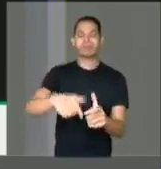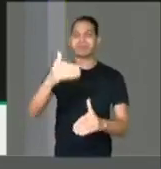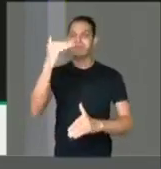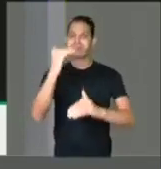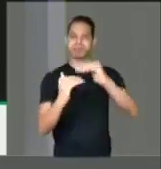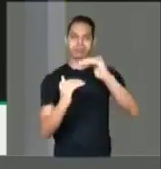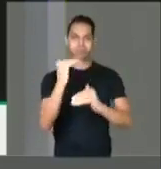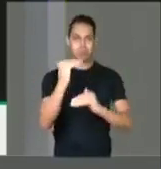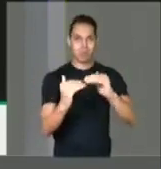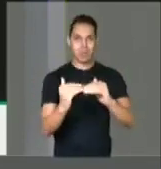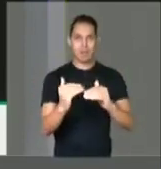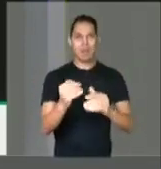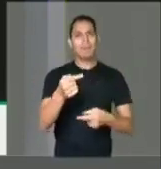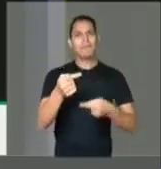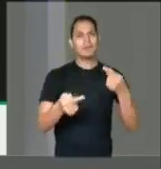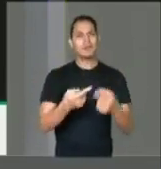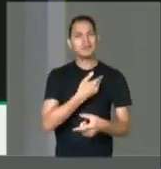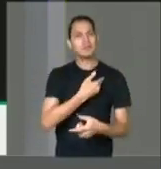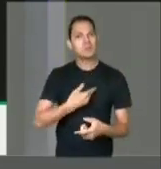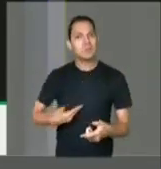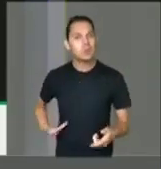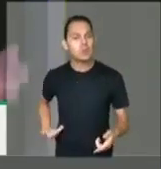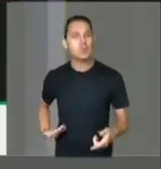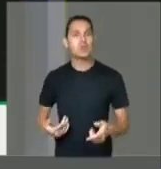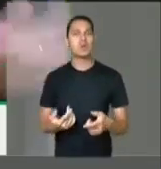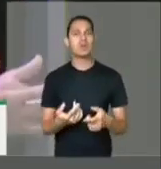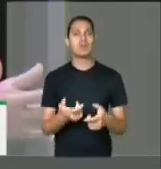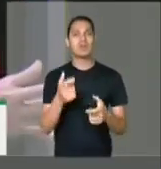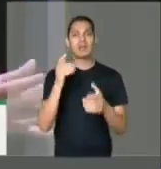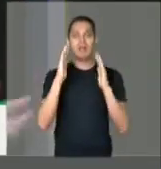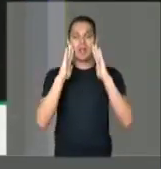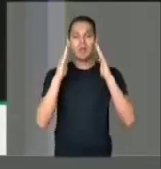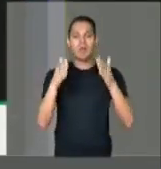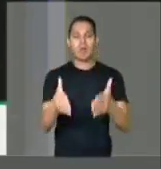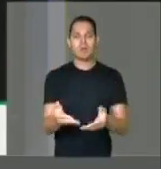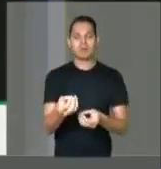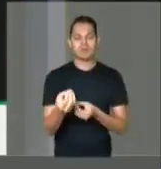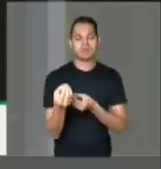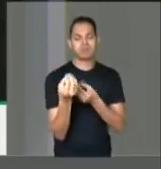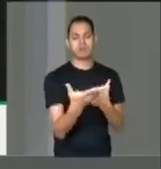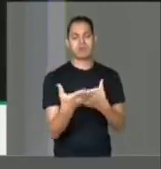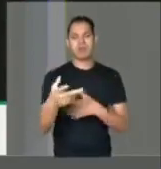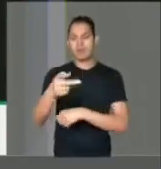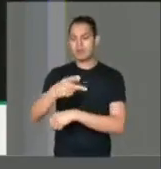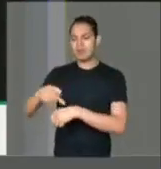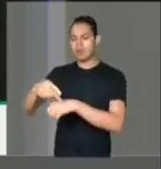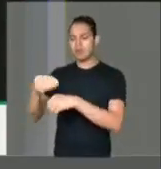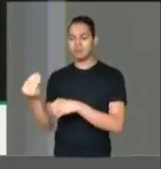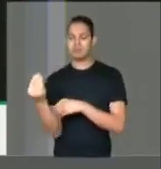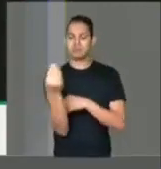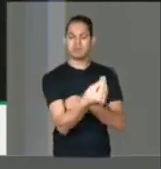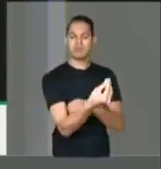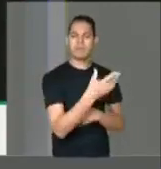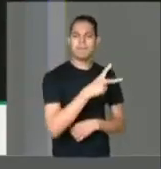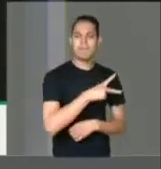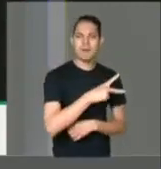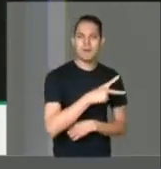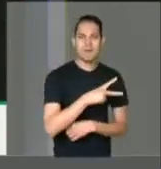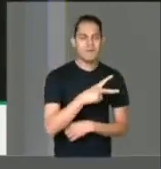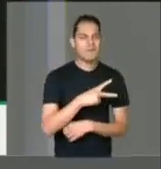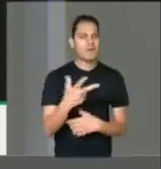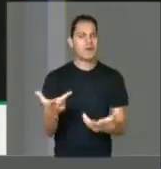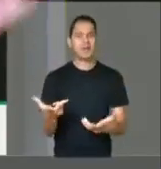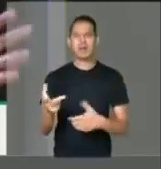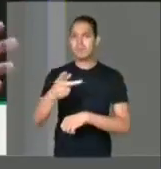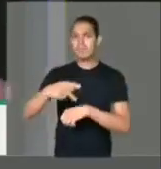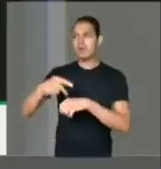Quando se parte a políticas públicas voltadas ao entreguismo, a entrega do país ao capital privado, isso não